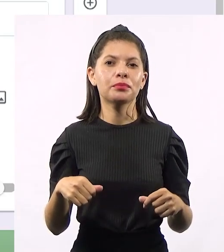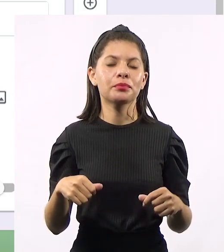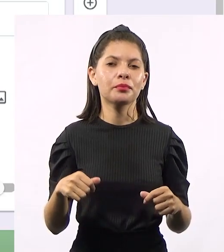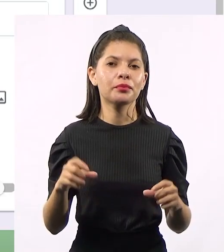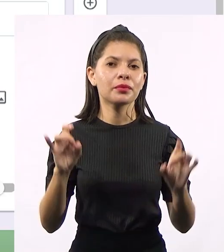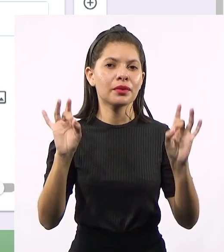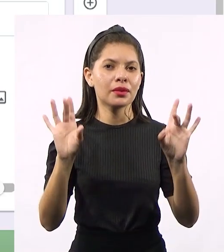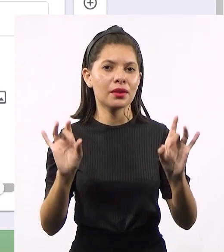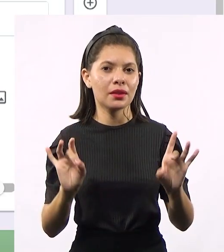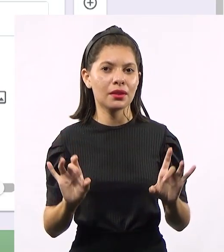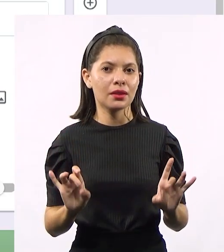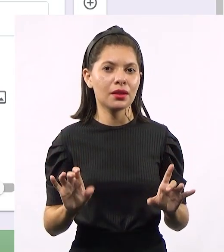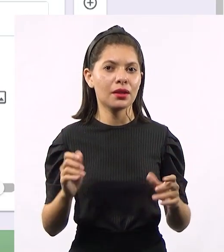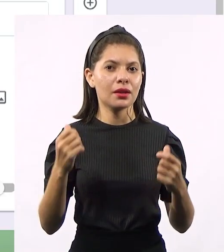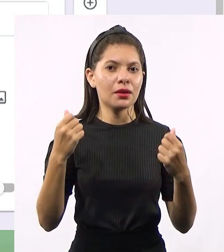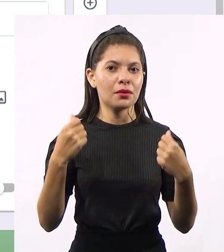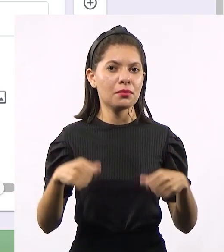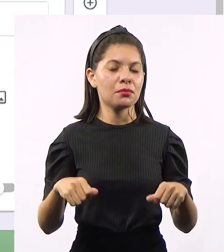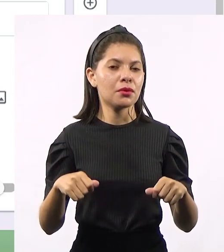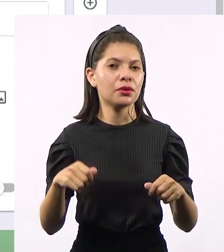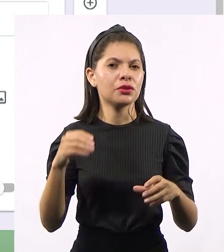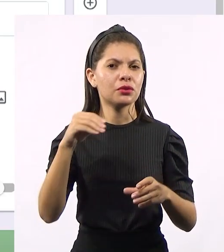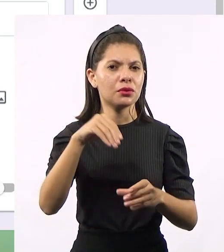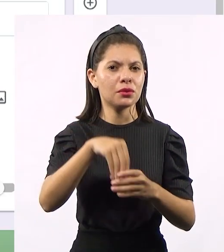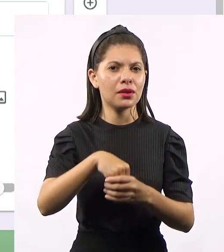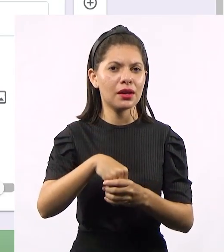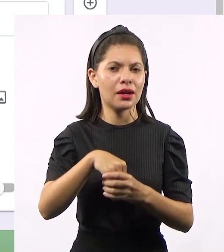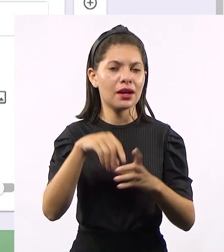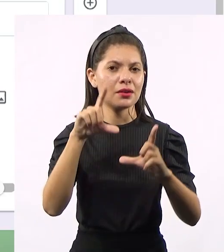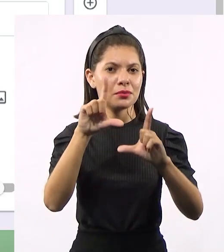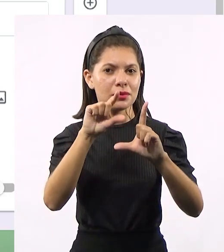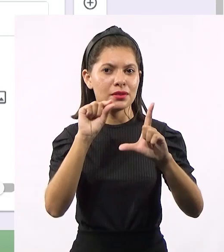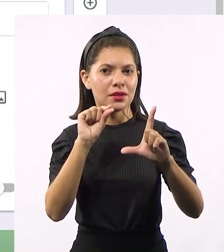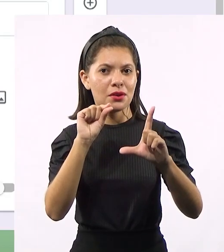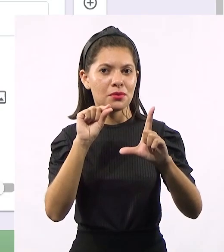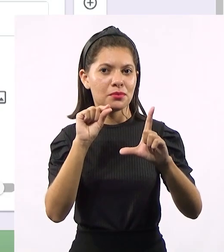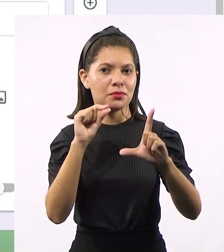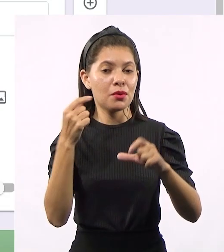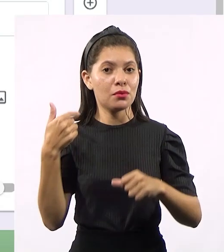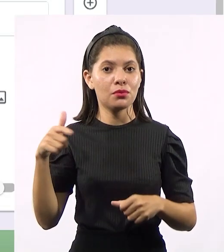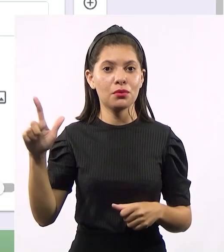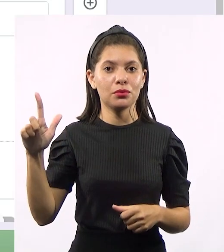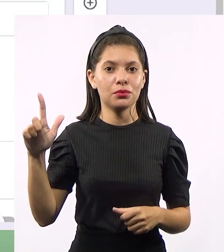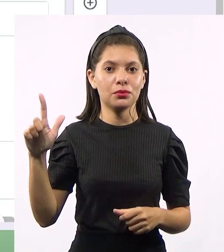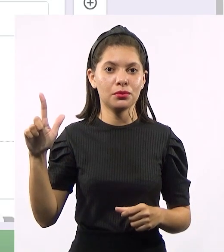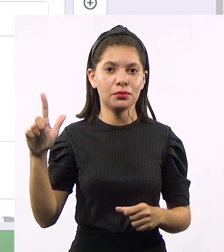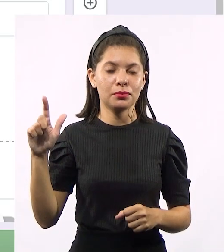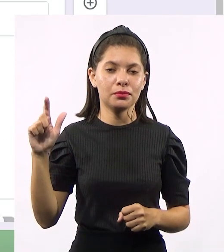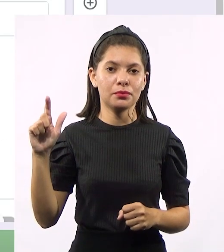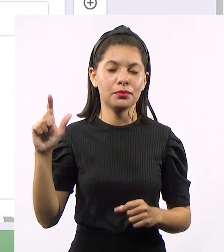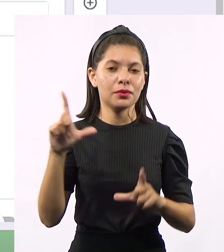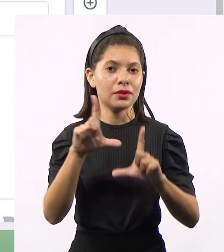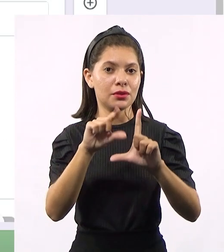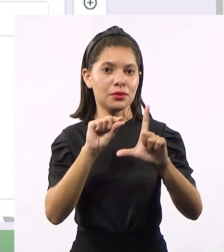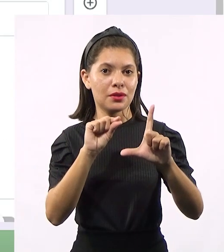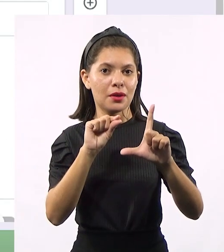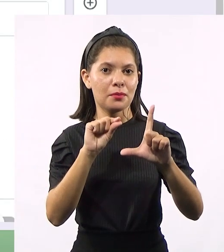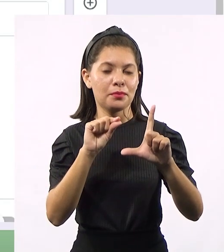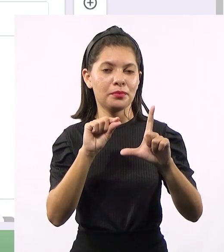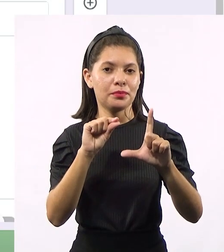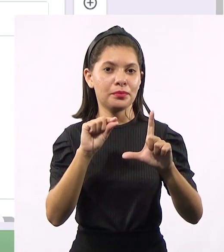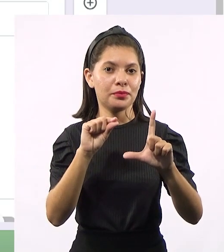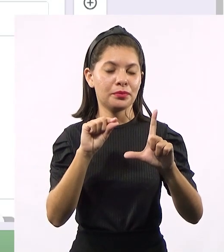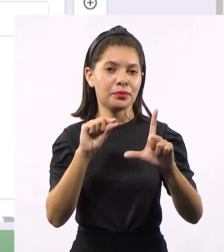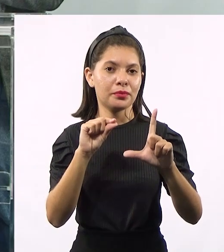especialização. Eu posso inserir uma opção que é adicionar outro. Esse é um gatilho, esse